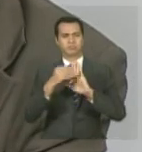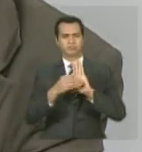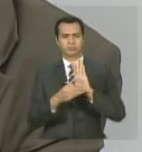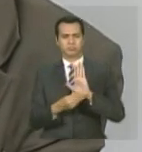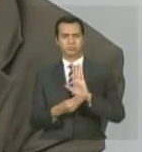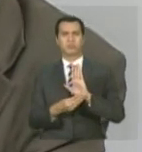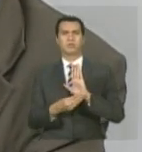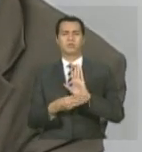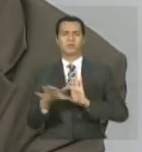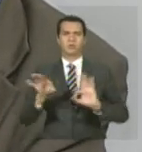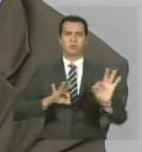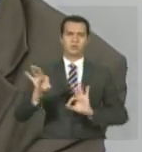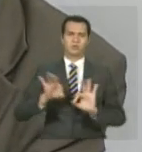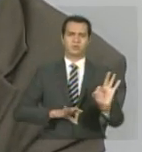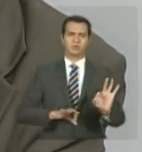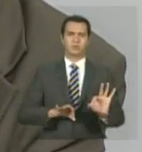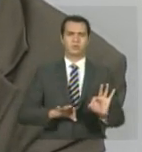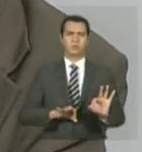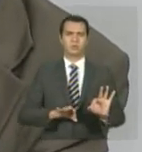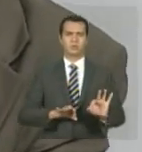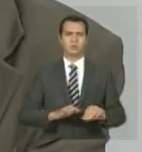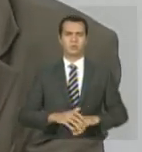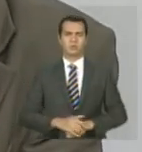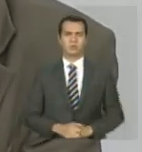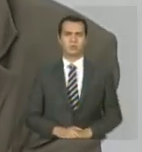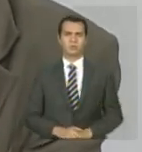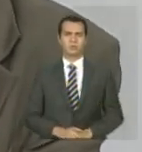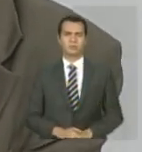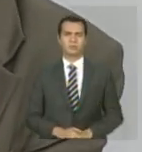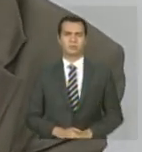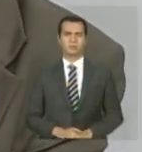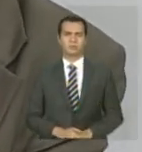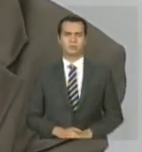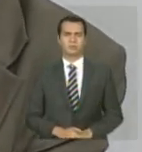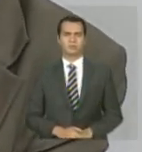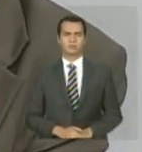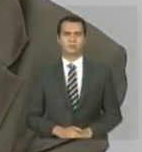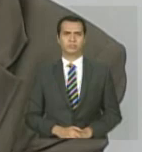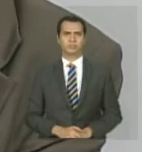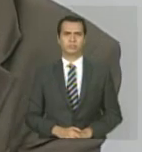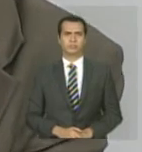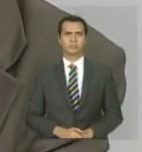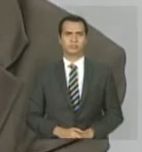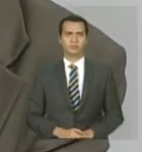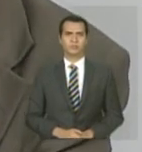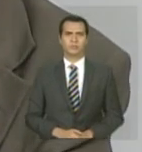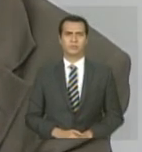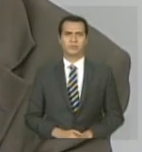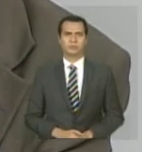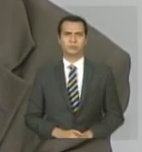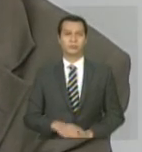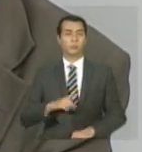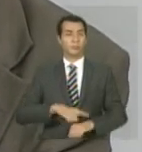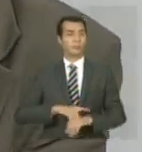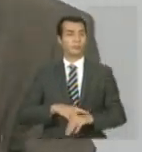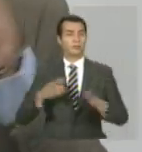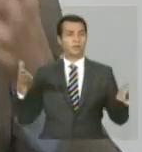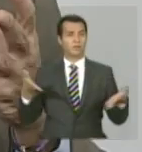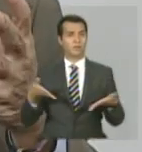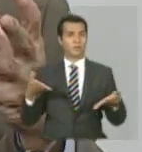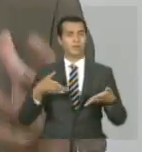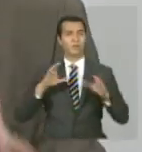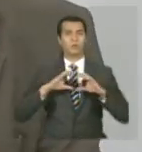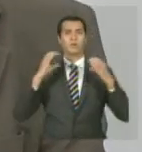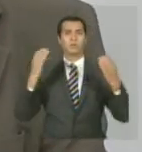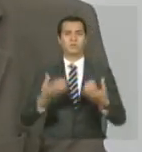as ações todas a partir dessas diretrizes. Nós temos o momento agora da Conferência Nacional, que é olhar para